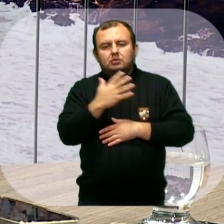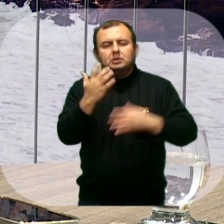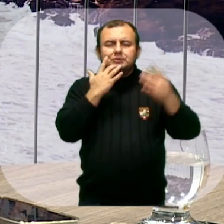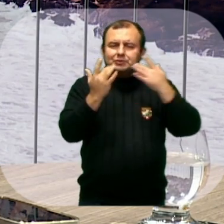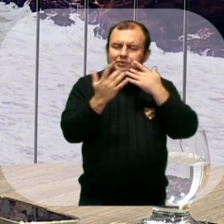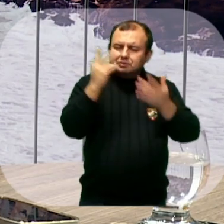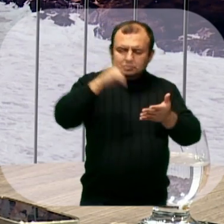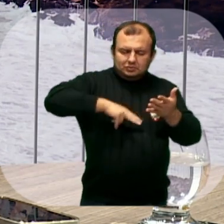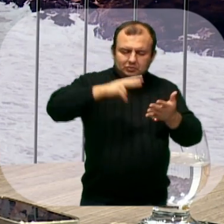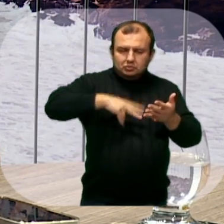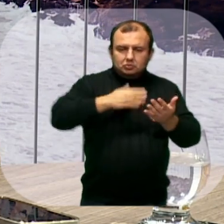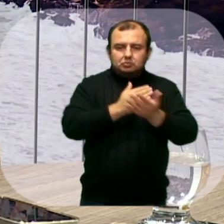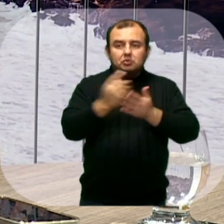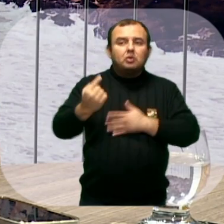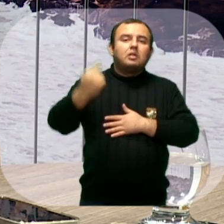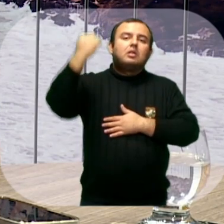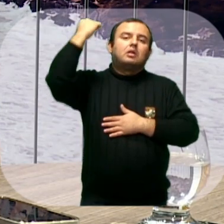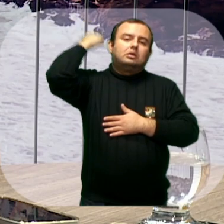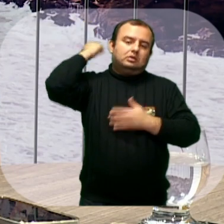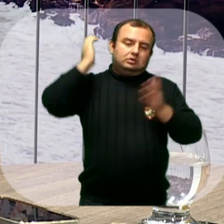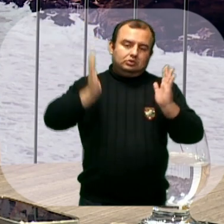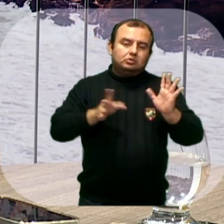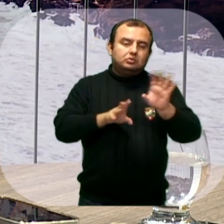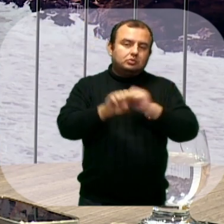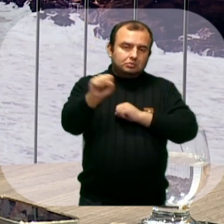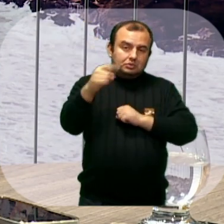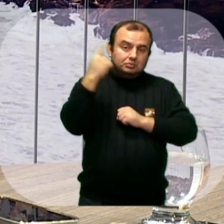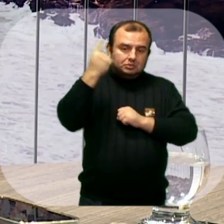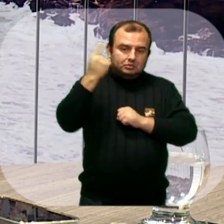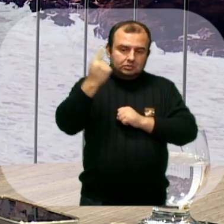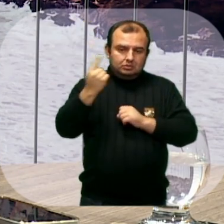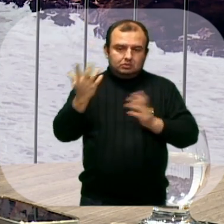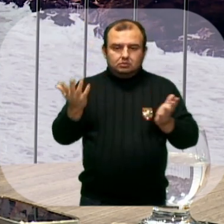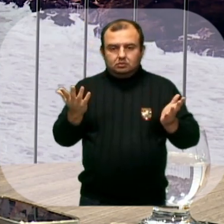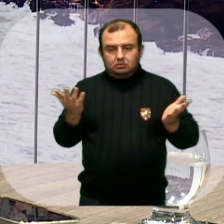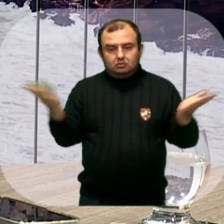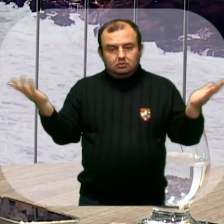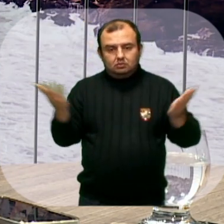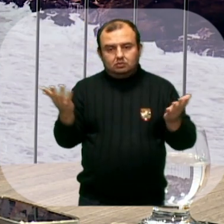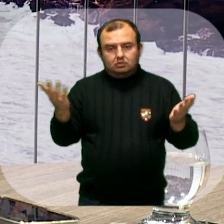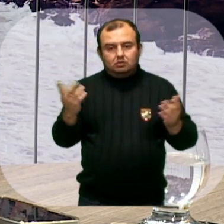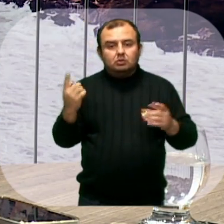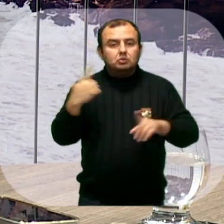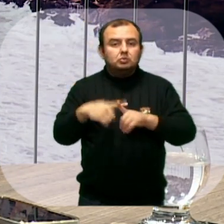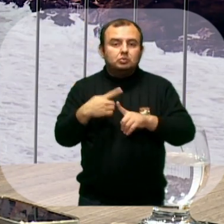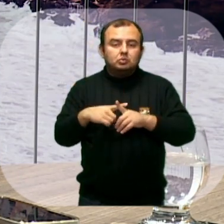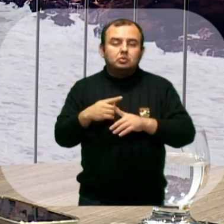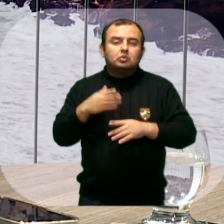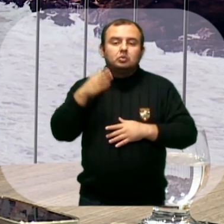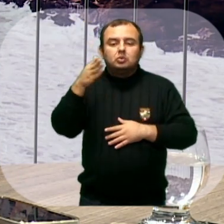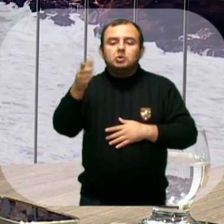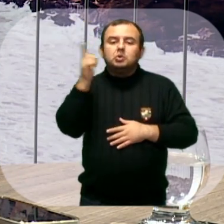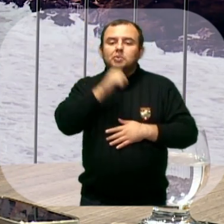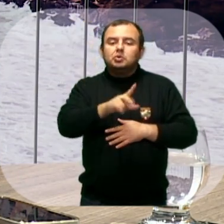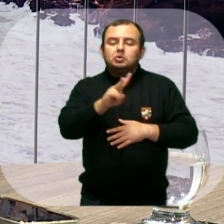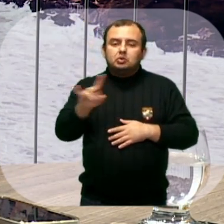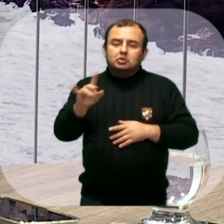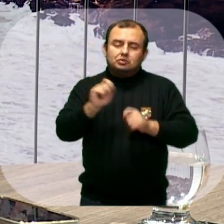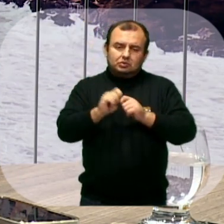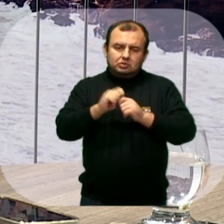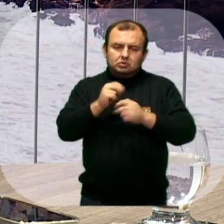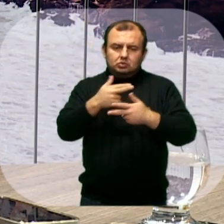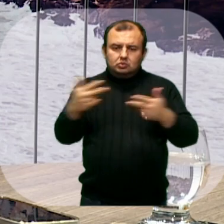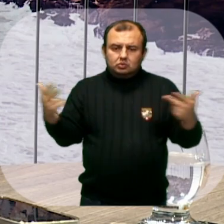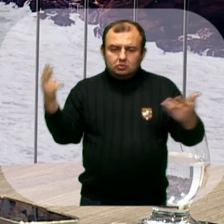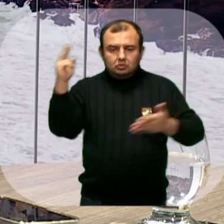leitura começou lá atrás, né? E agora parece que é o ápice, porque eu vou conseguir fazer alguma coisa em